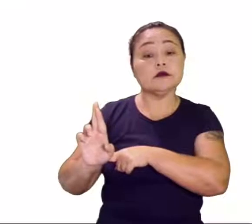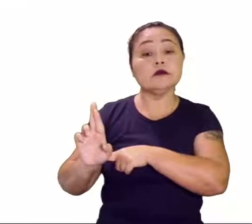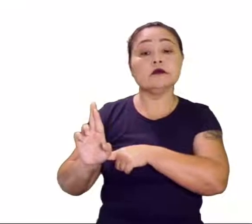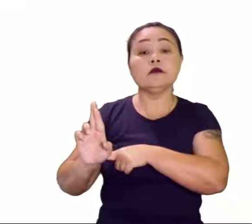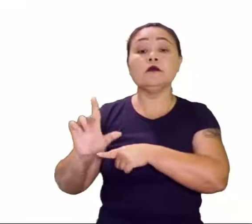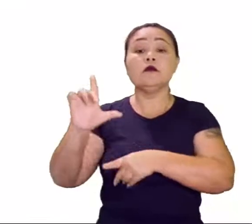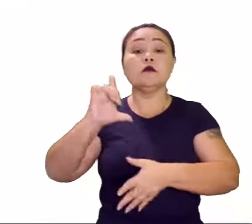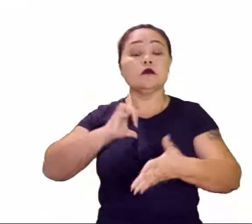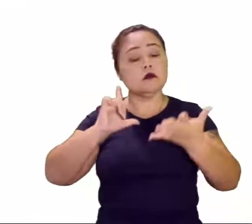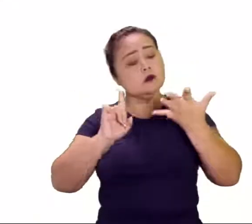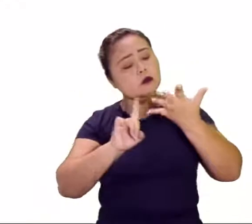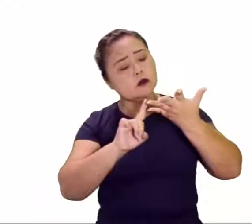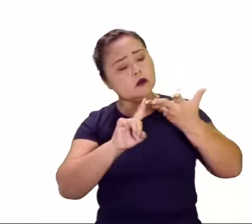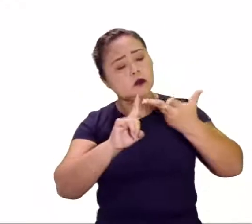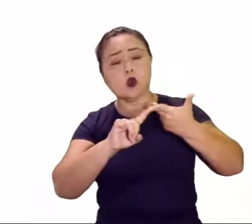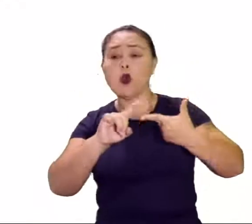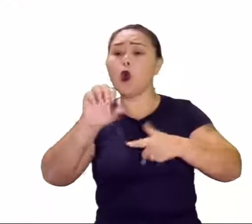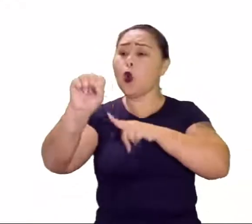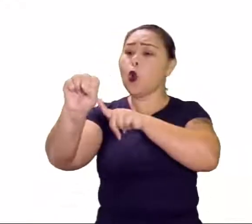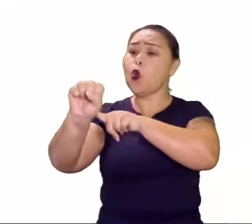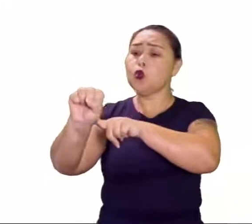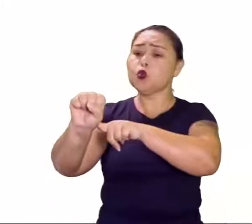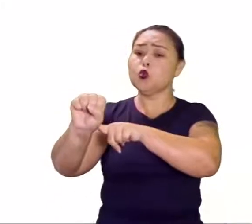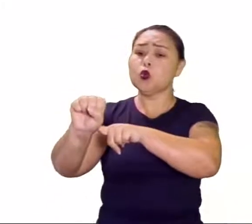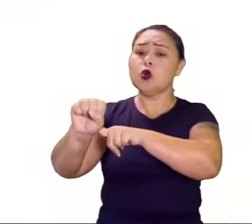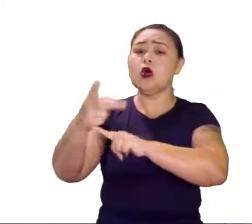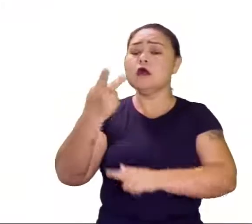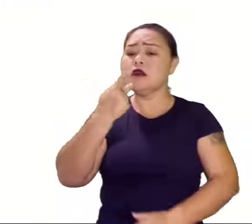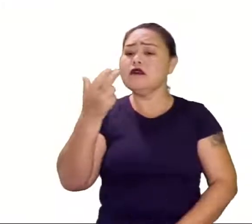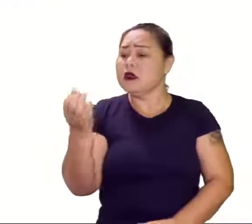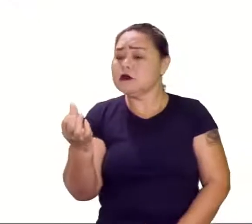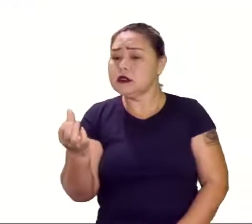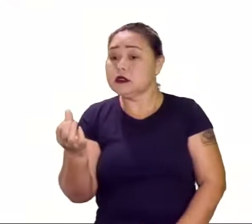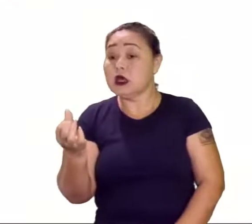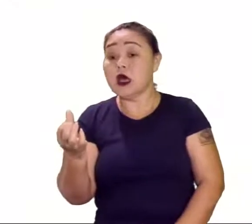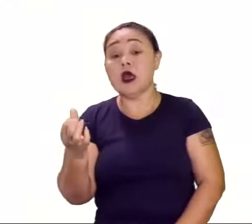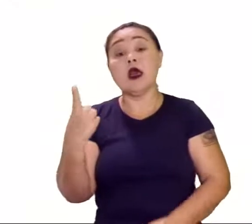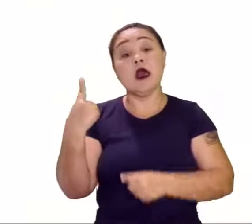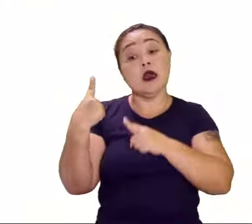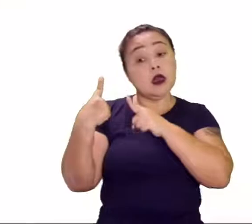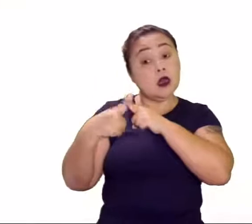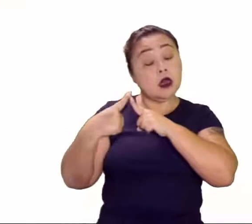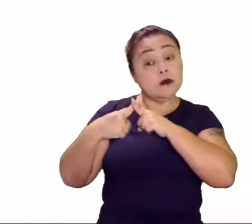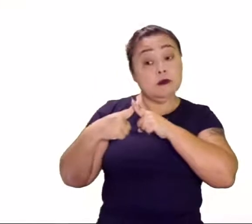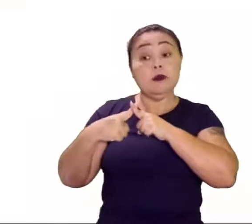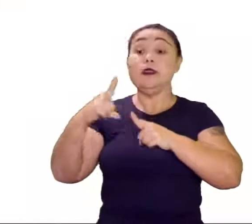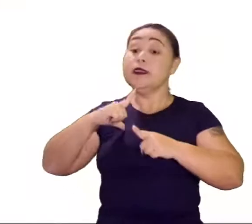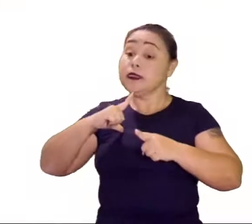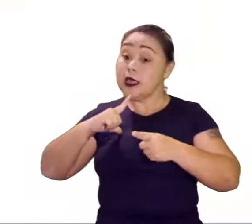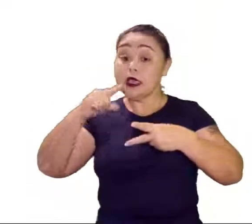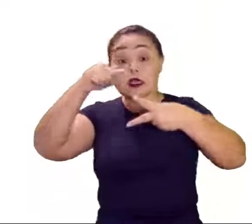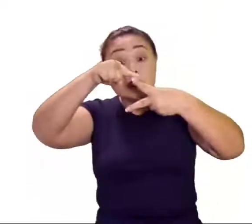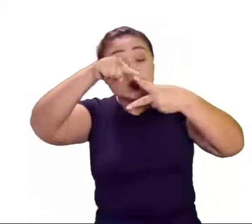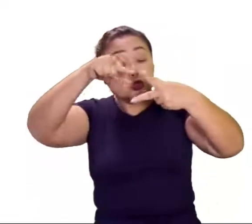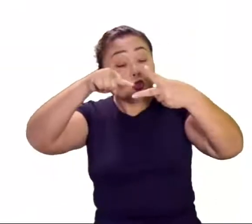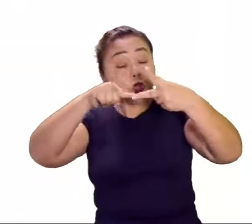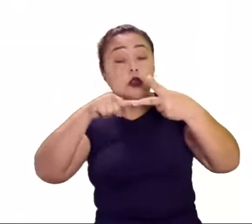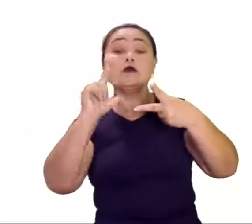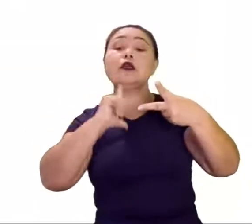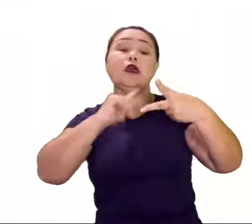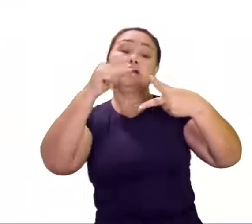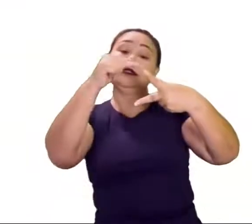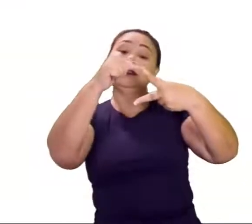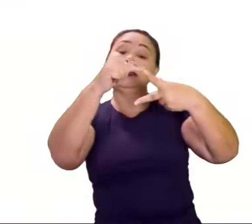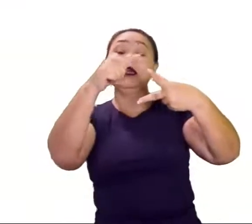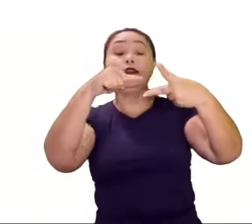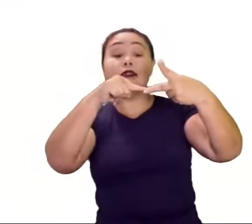8 termos. Mas como são 8 termos? Você está falando 6, né? É porque vou colocar... Tem 2 já, não tem 2? Eu já tenho 7, eu já